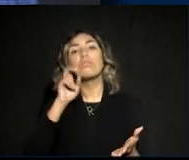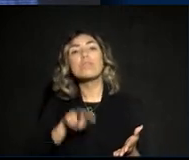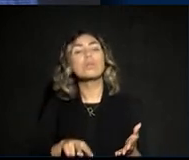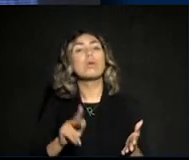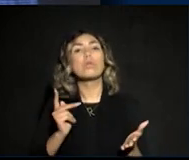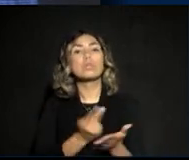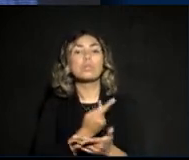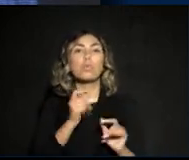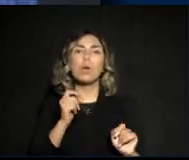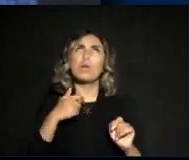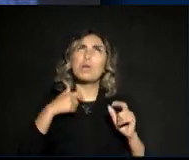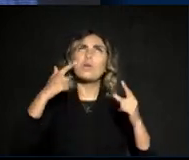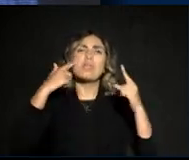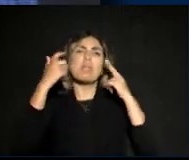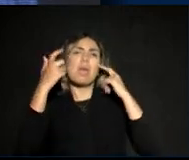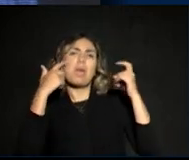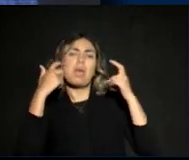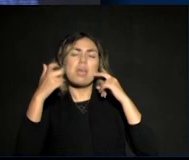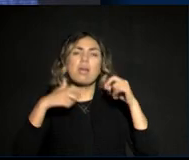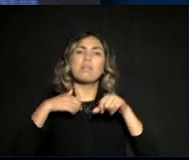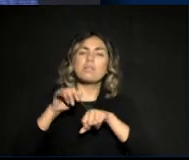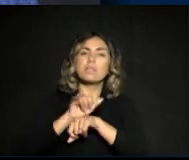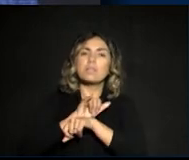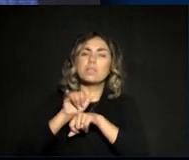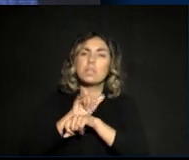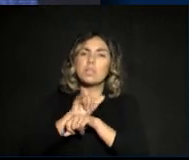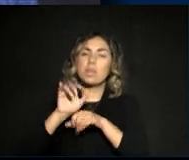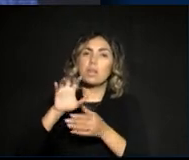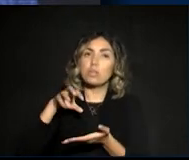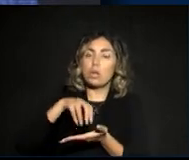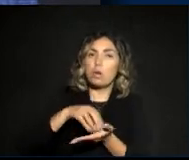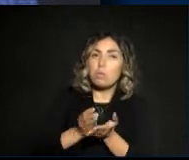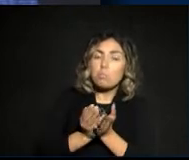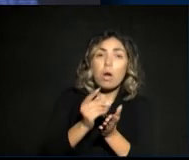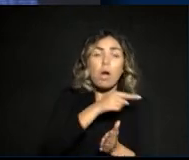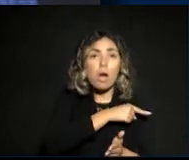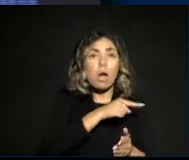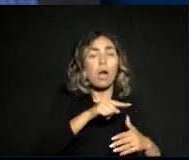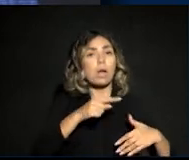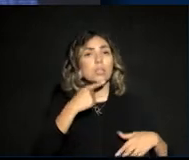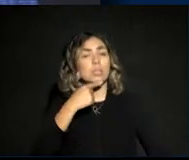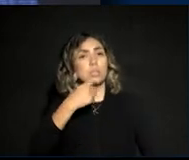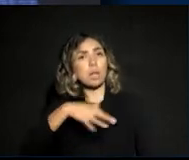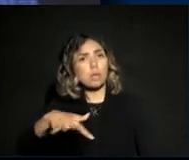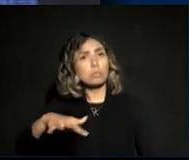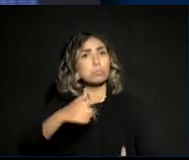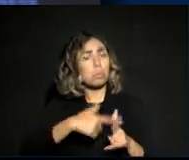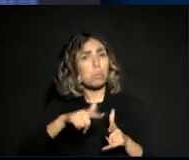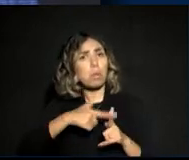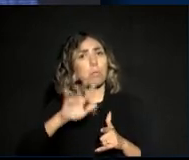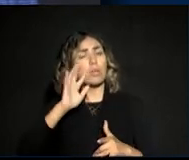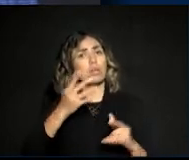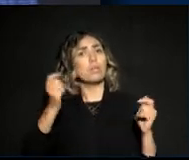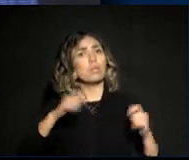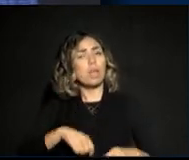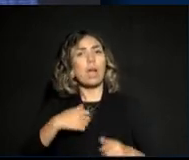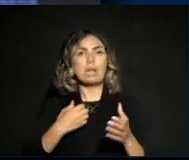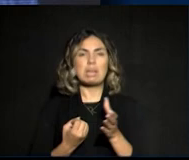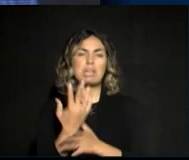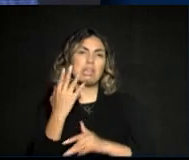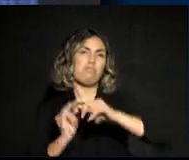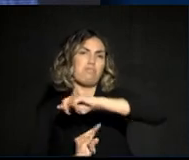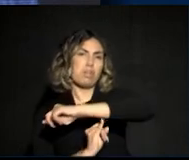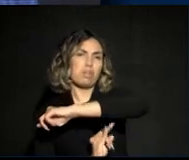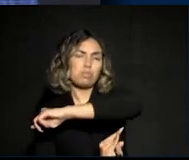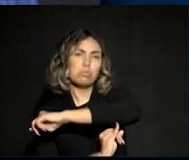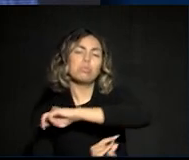usando a criatividade usando parcela da Auto você vai resolver alguns problemas da Baixada Santista você vai construir o viaduto da